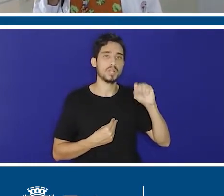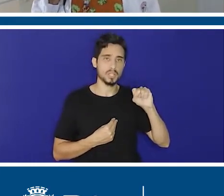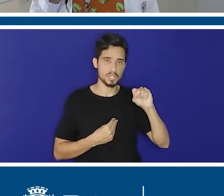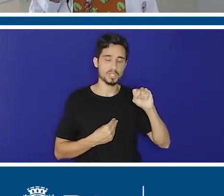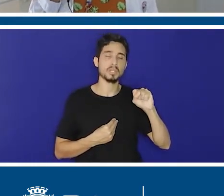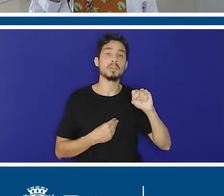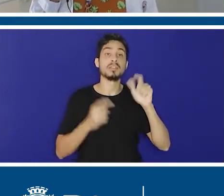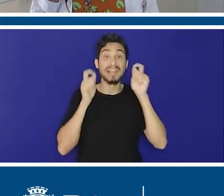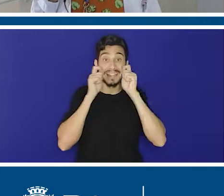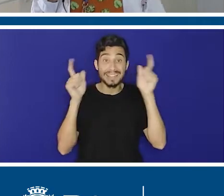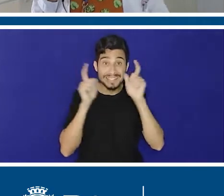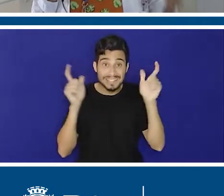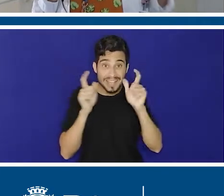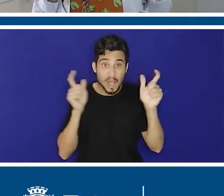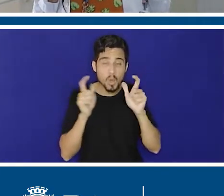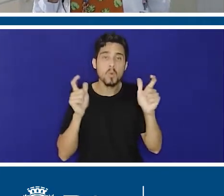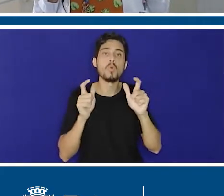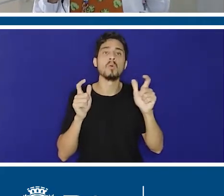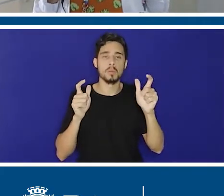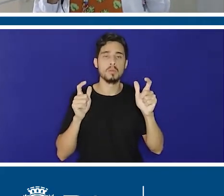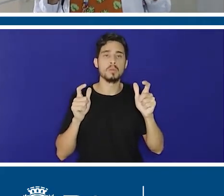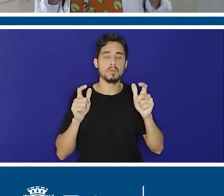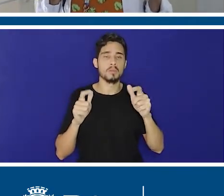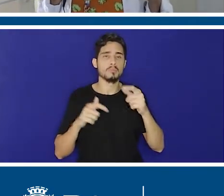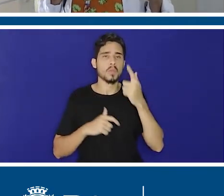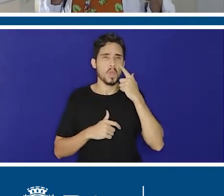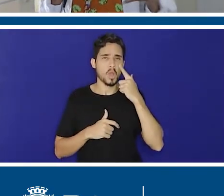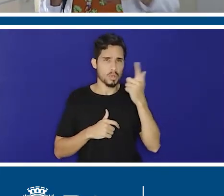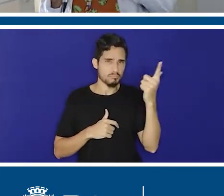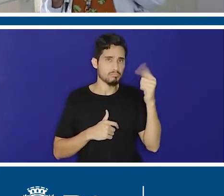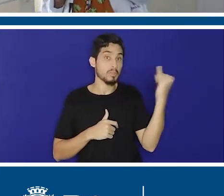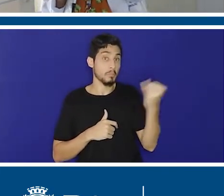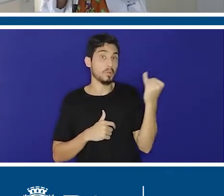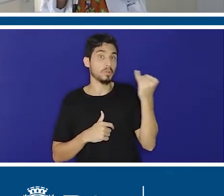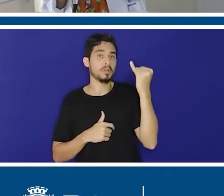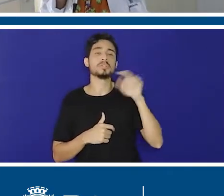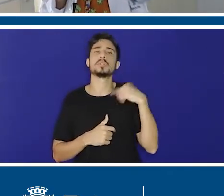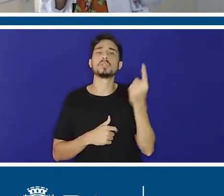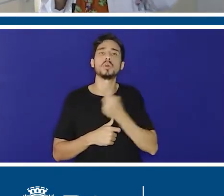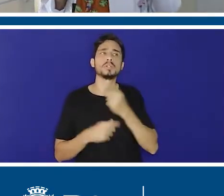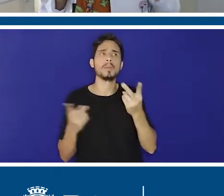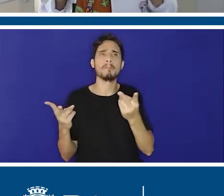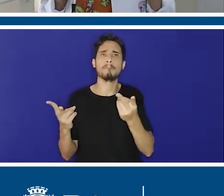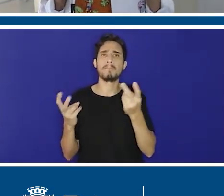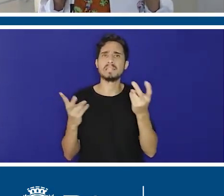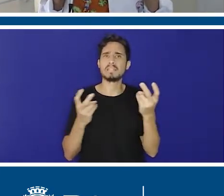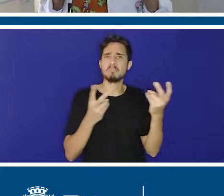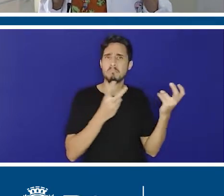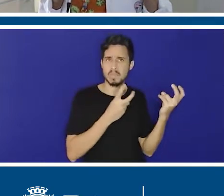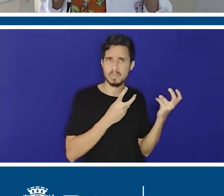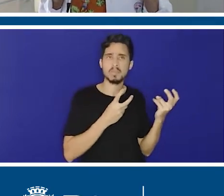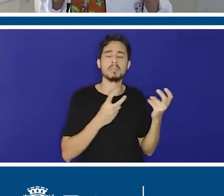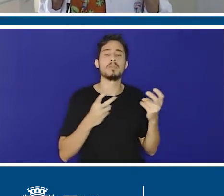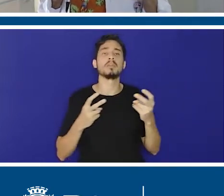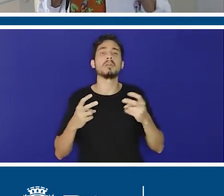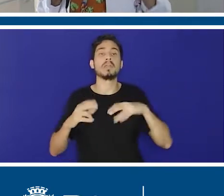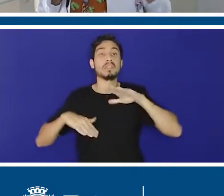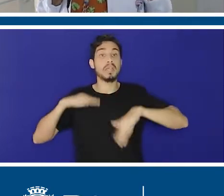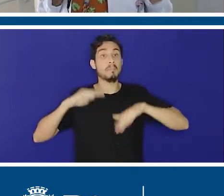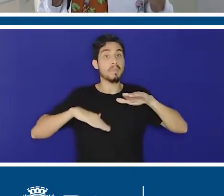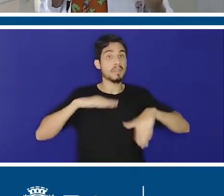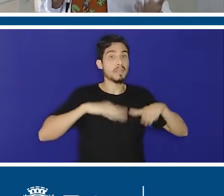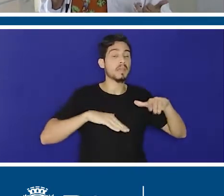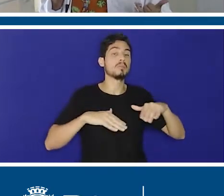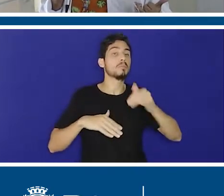importante, né? A gente identificar dentro dos diversos quadros, né,